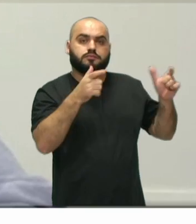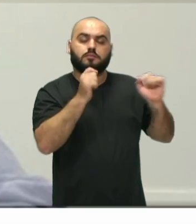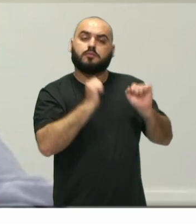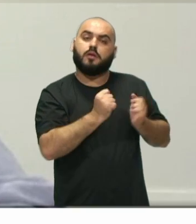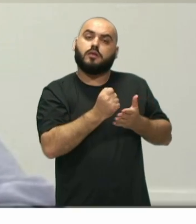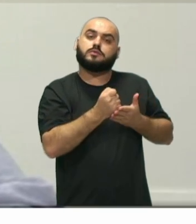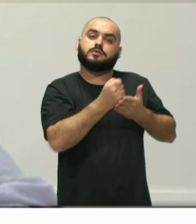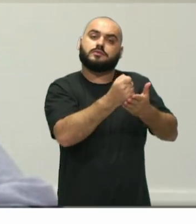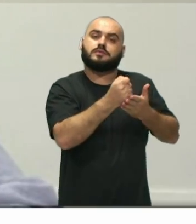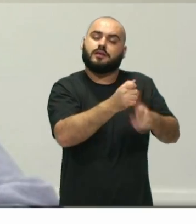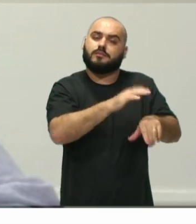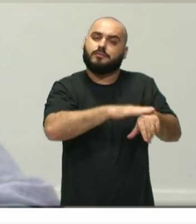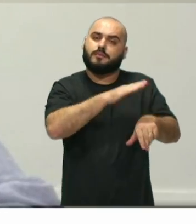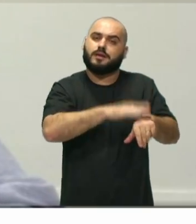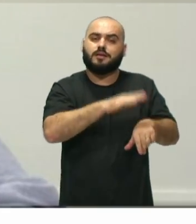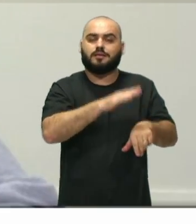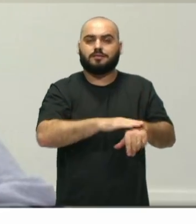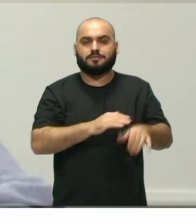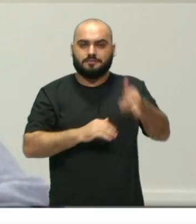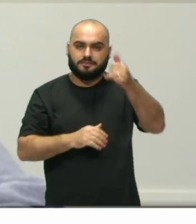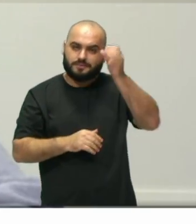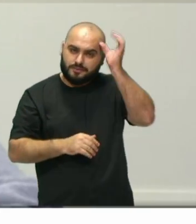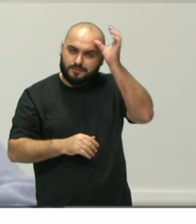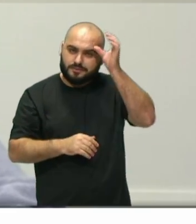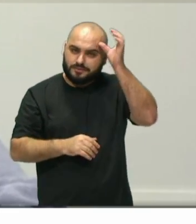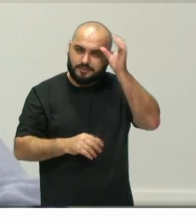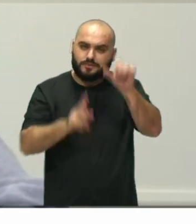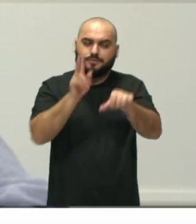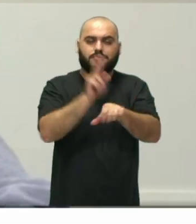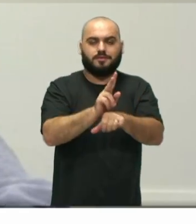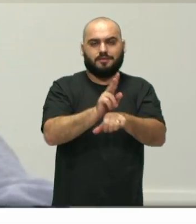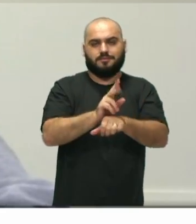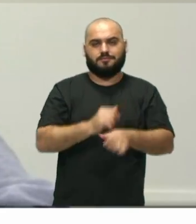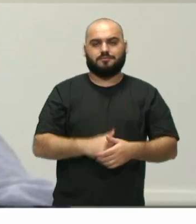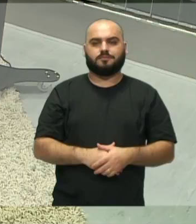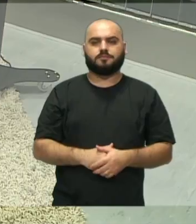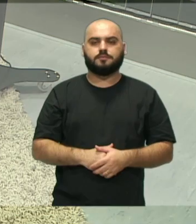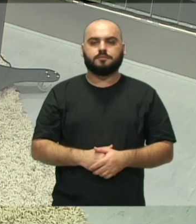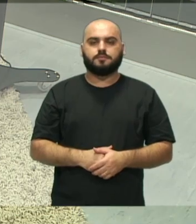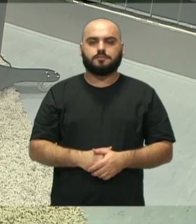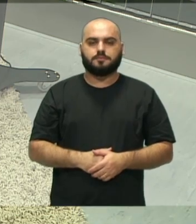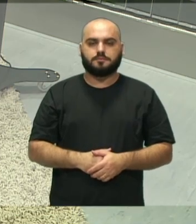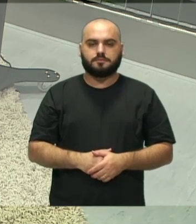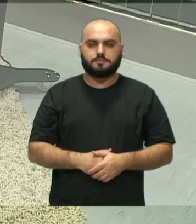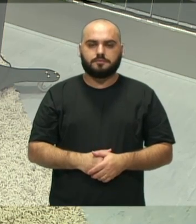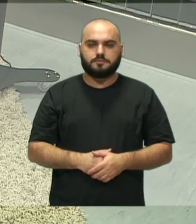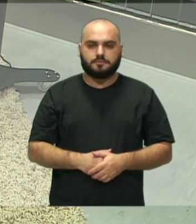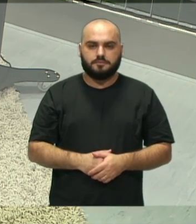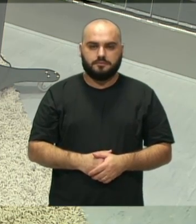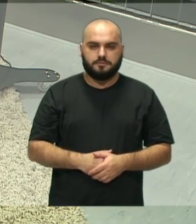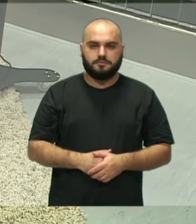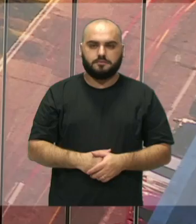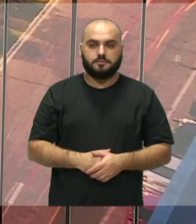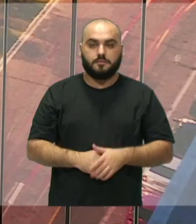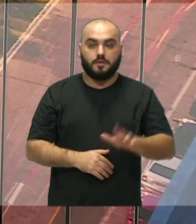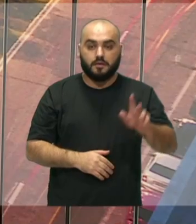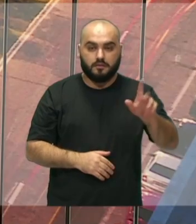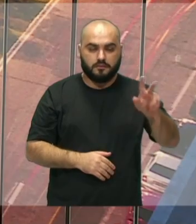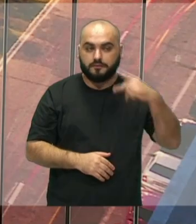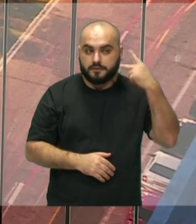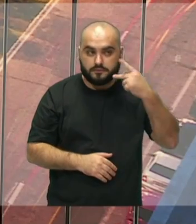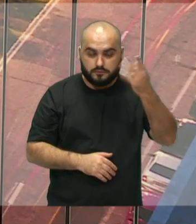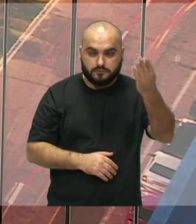contribuindo muito mais com essa questão de conscientização e do cuidado. Vereador, o senhor tem algumas indicações